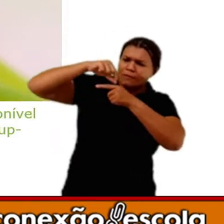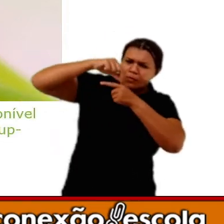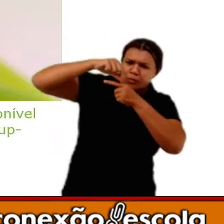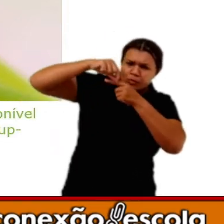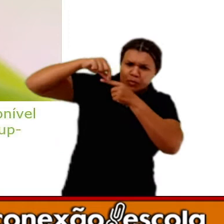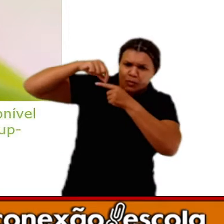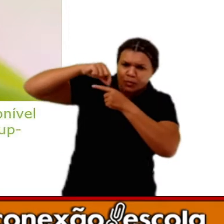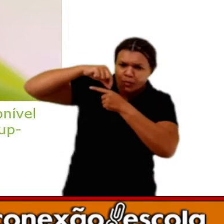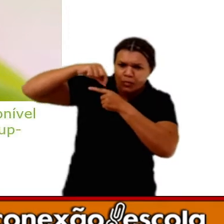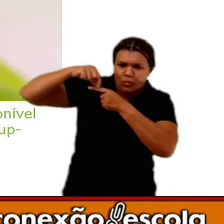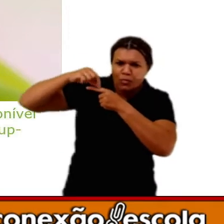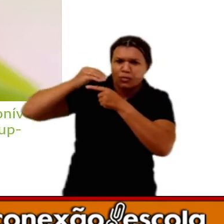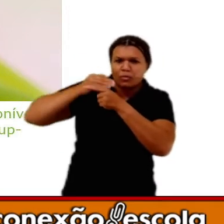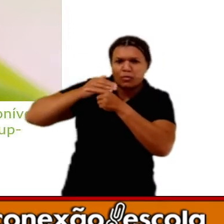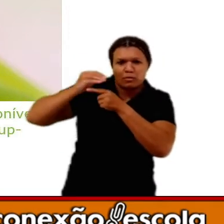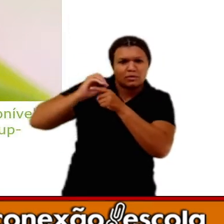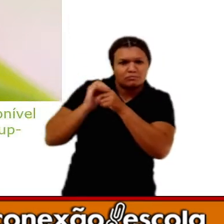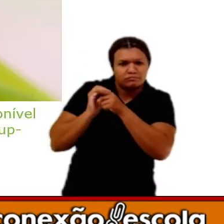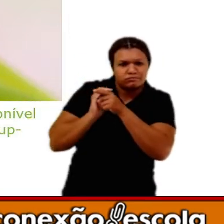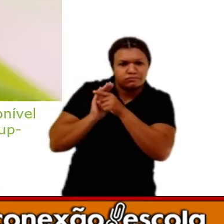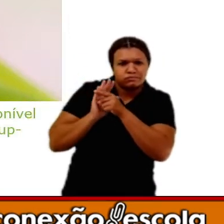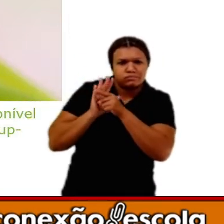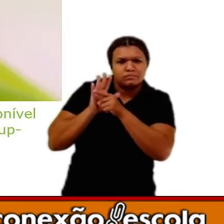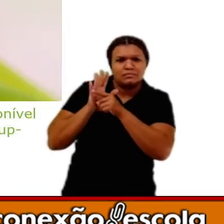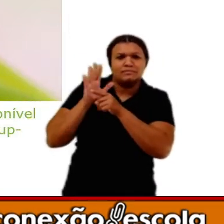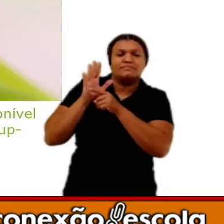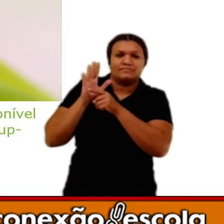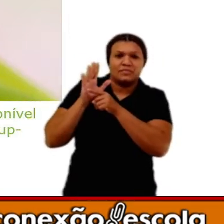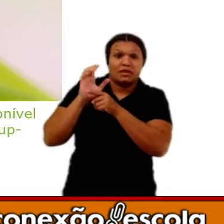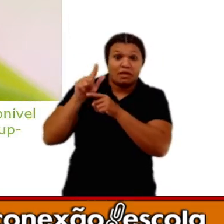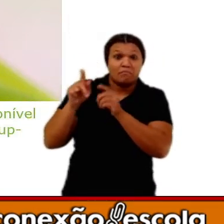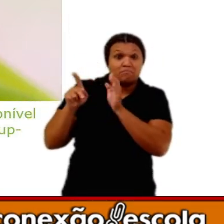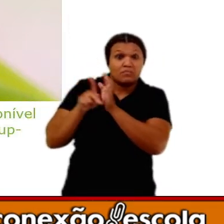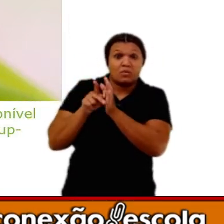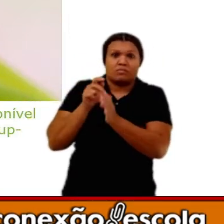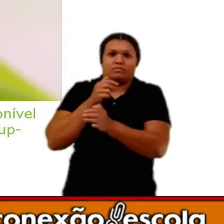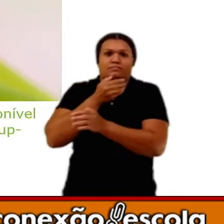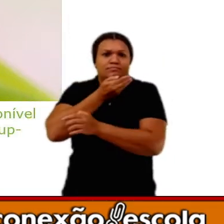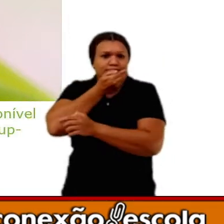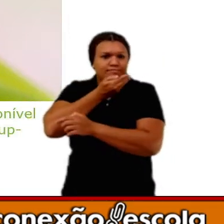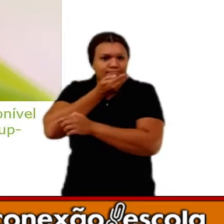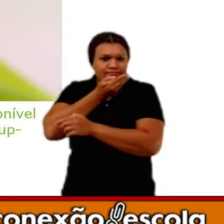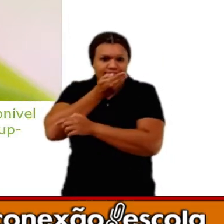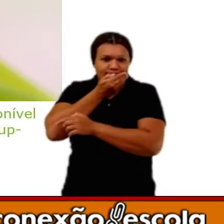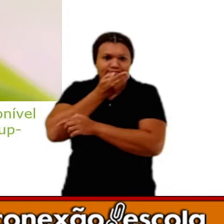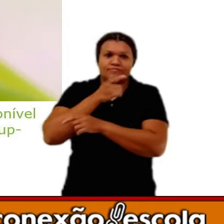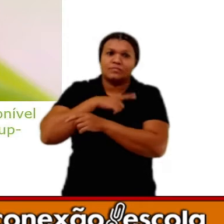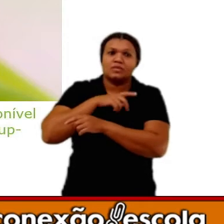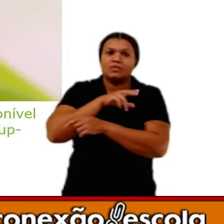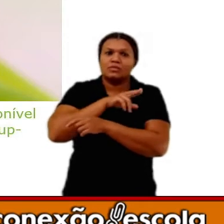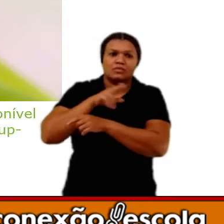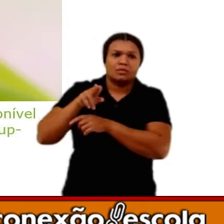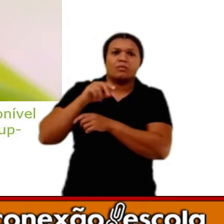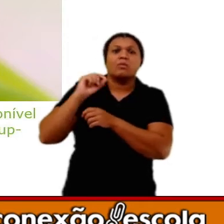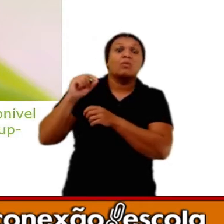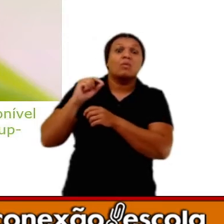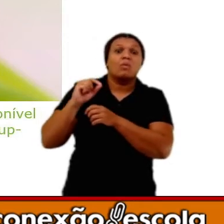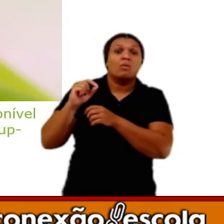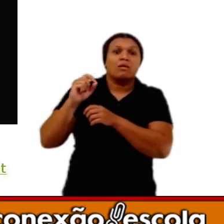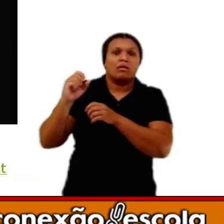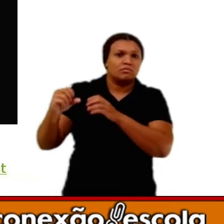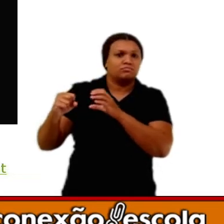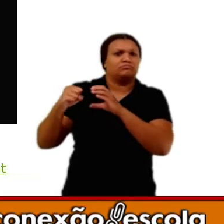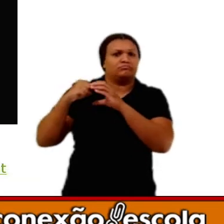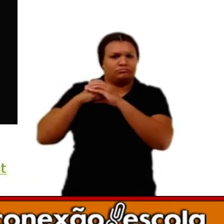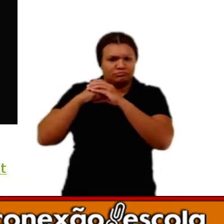se desenvolvem no gameta masculino, que a gente chama de núcleo espermático. No caso